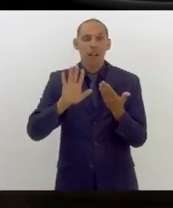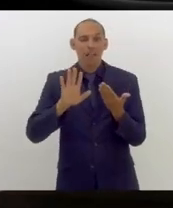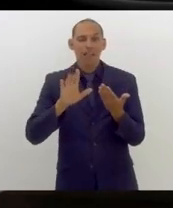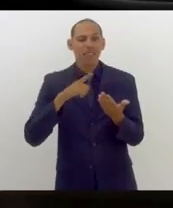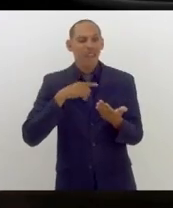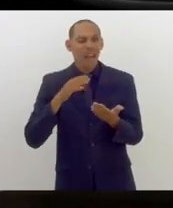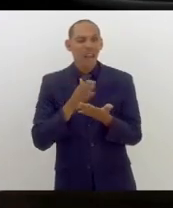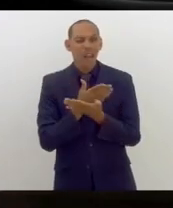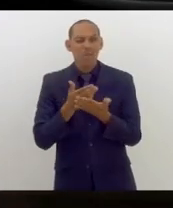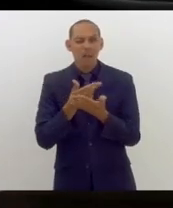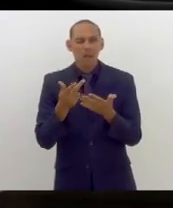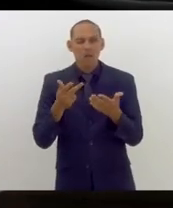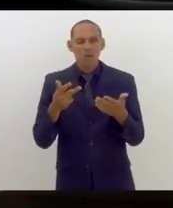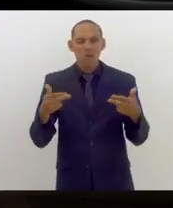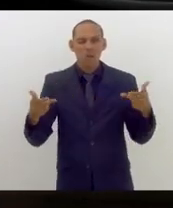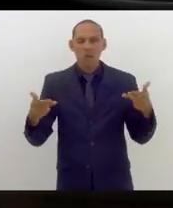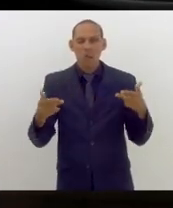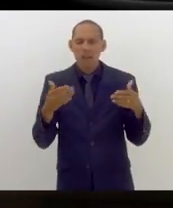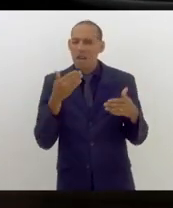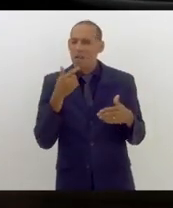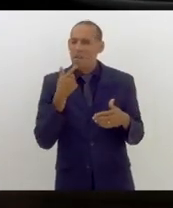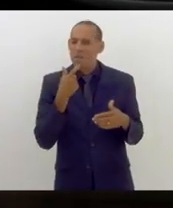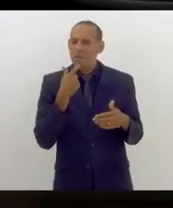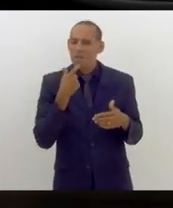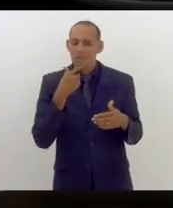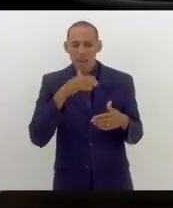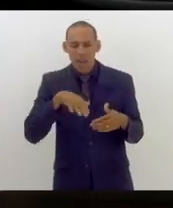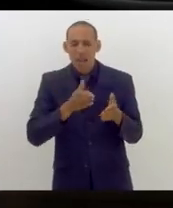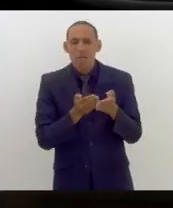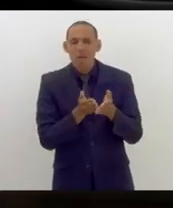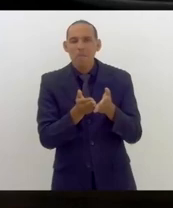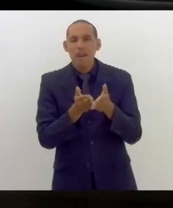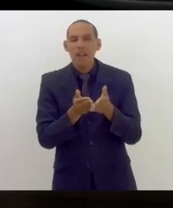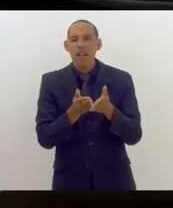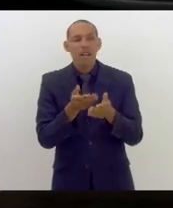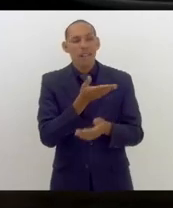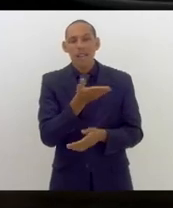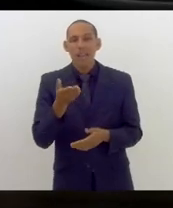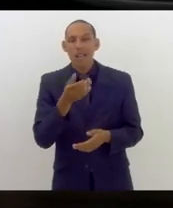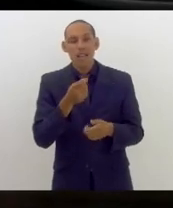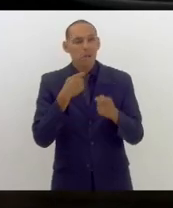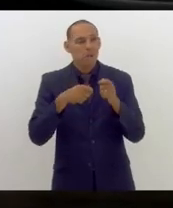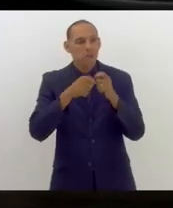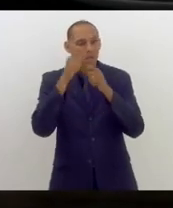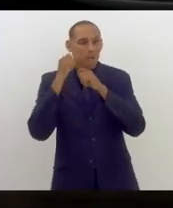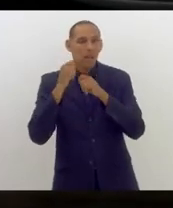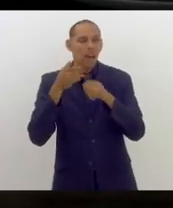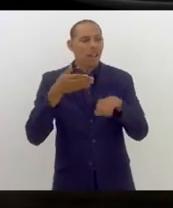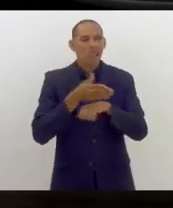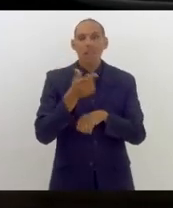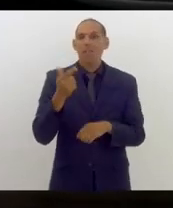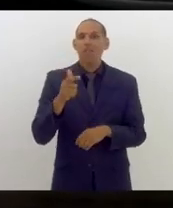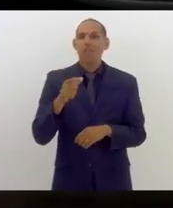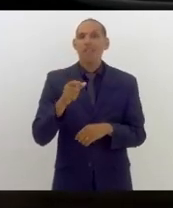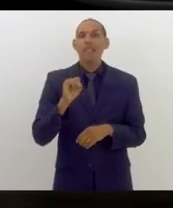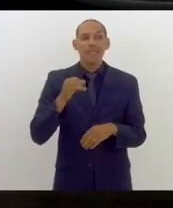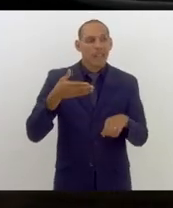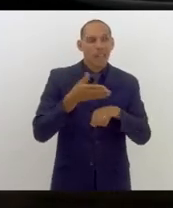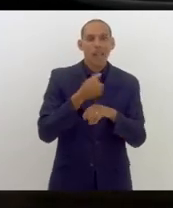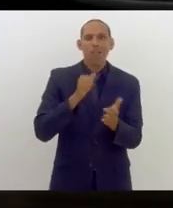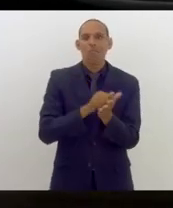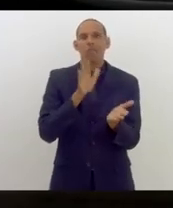alguma coisa ali por baixo das embarcações ao pescador não vai ter acesso se tiver acesso vai ser exatamente como faz vai ser multado